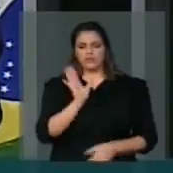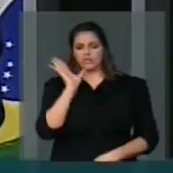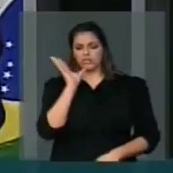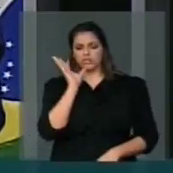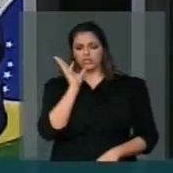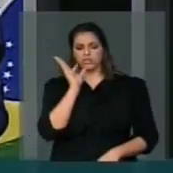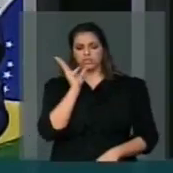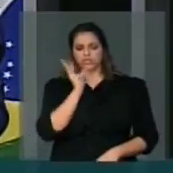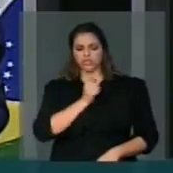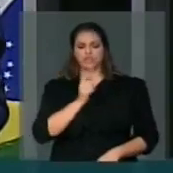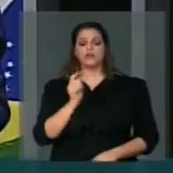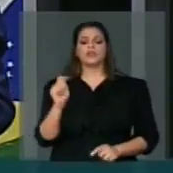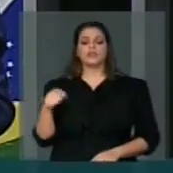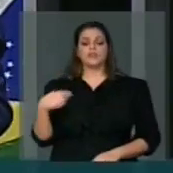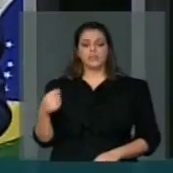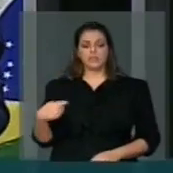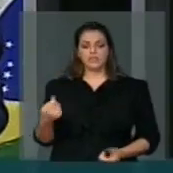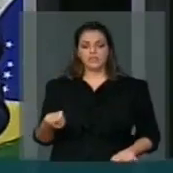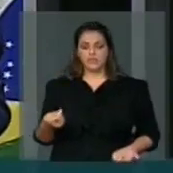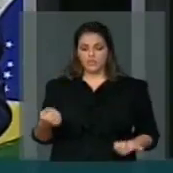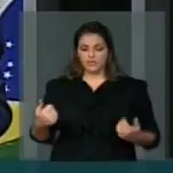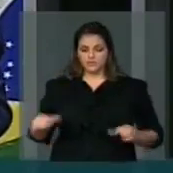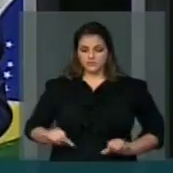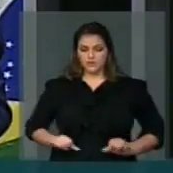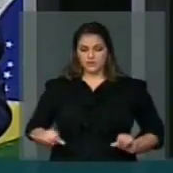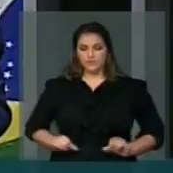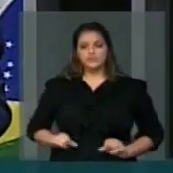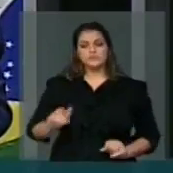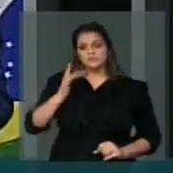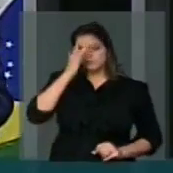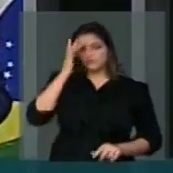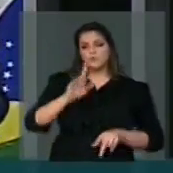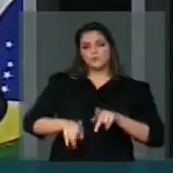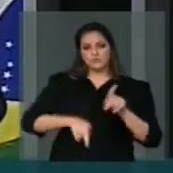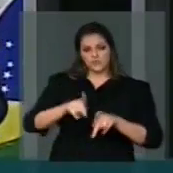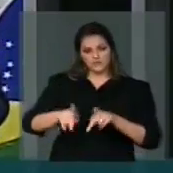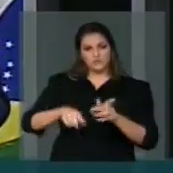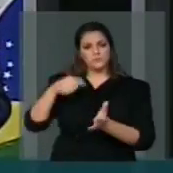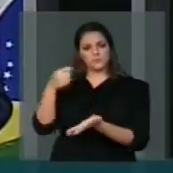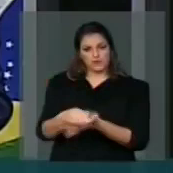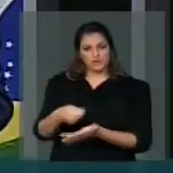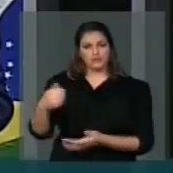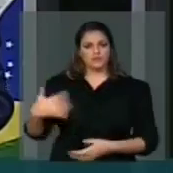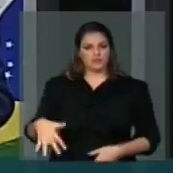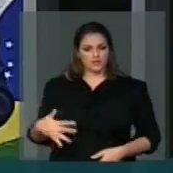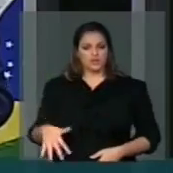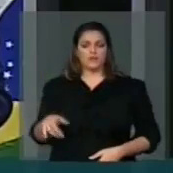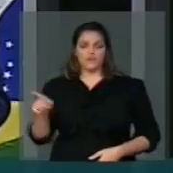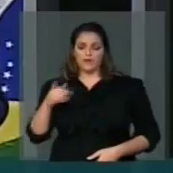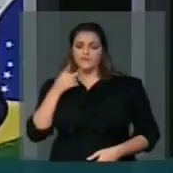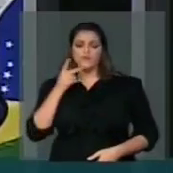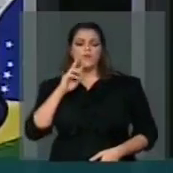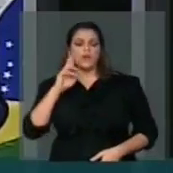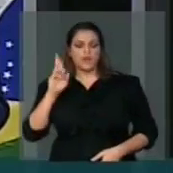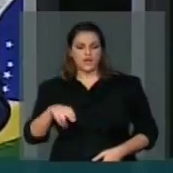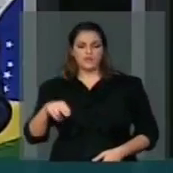Quem paga é o usuário. Me deu razão. Não é por